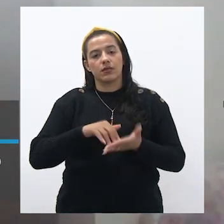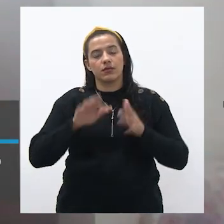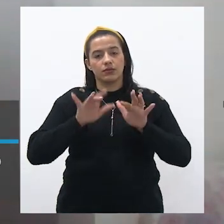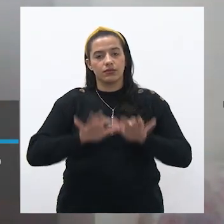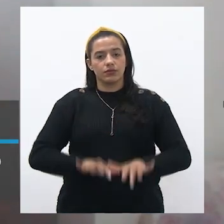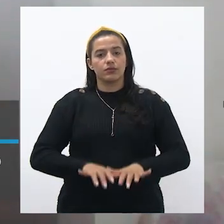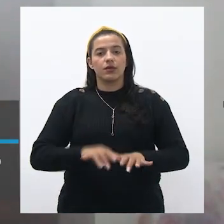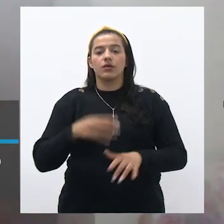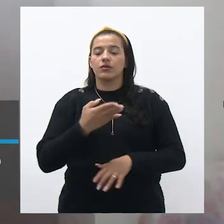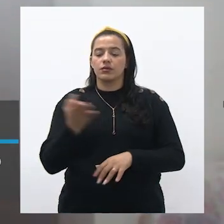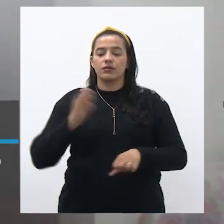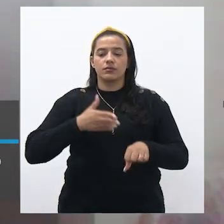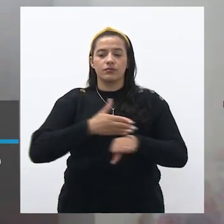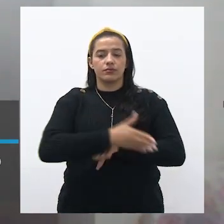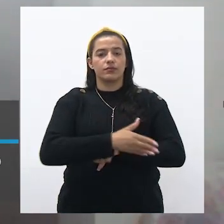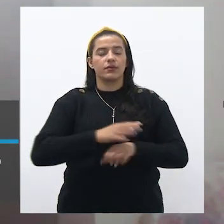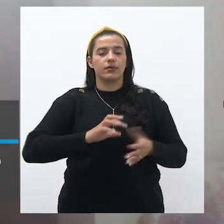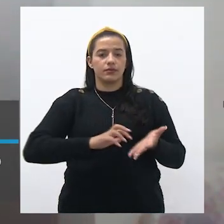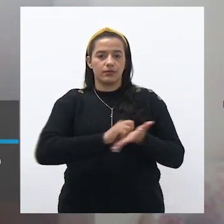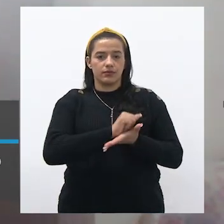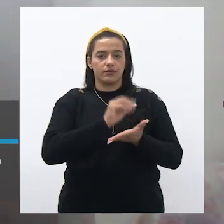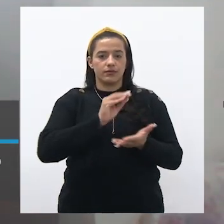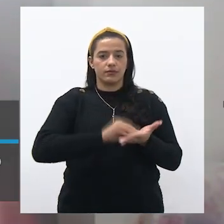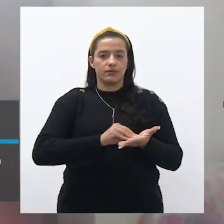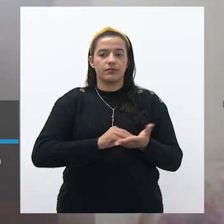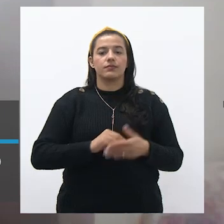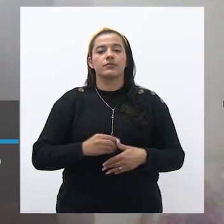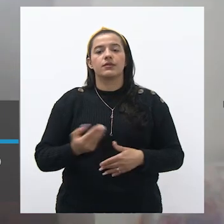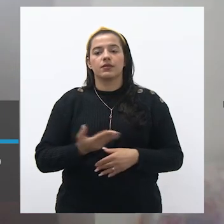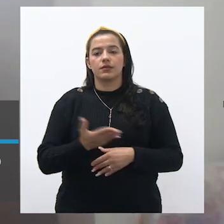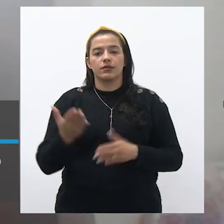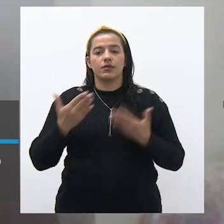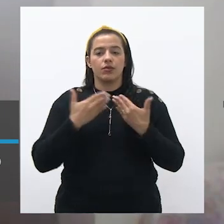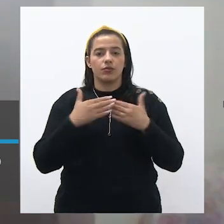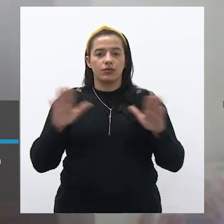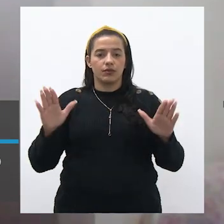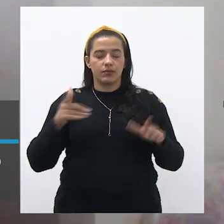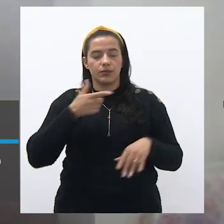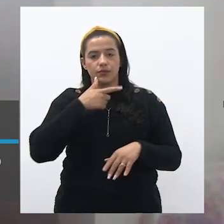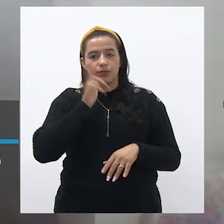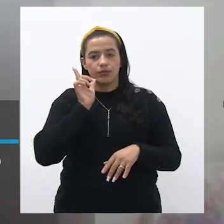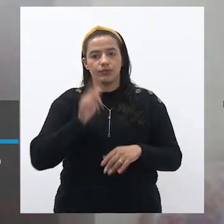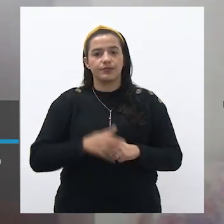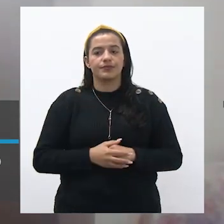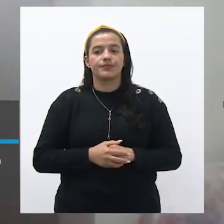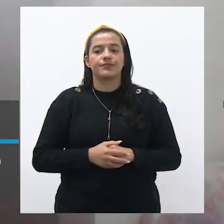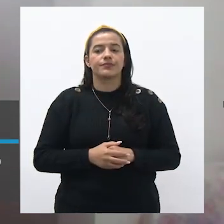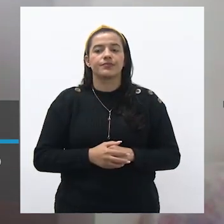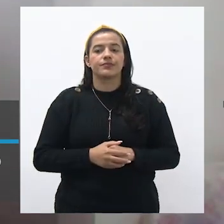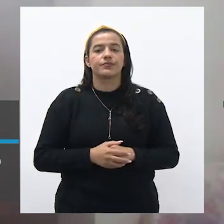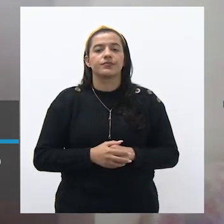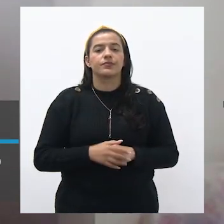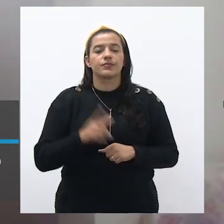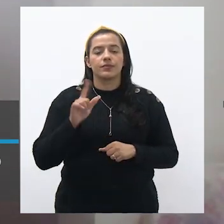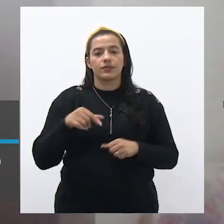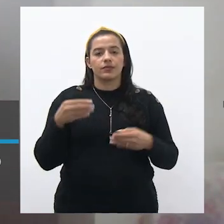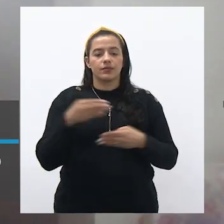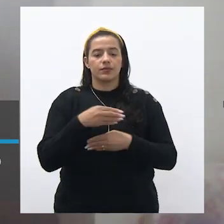estudante vai buscar para fazer esse preenchimento, né? Então, que abriu ontem esse preenchimento. Eu queria destacar no